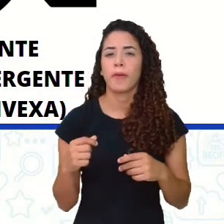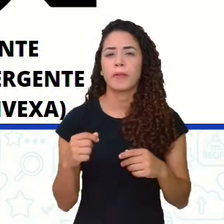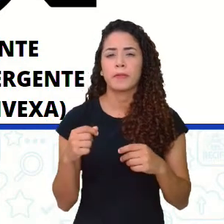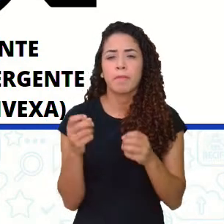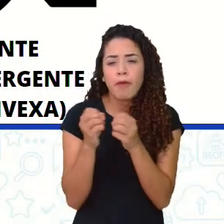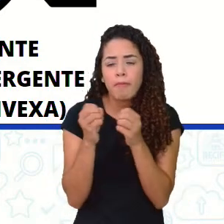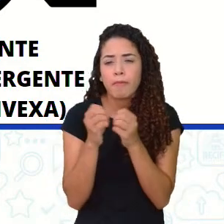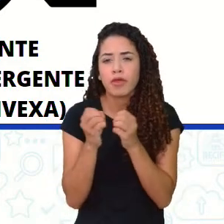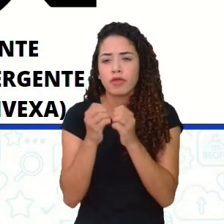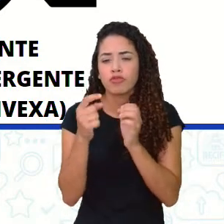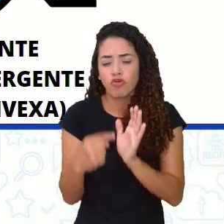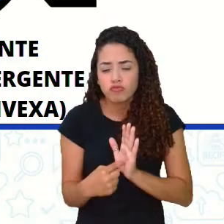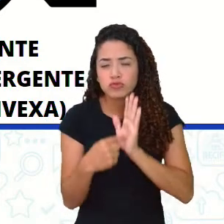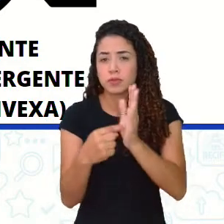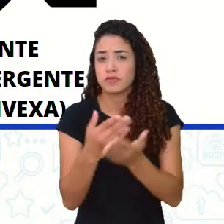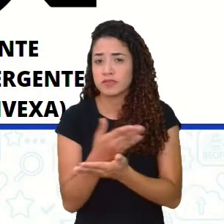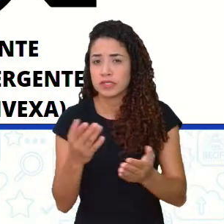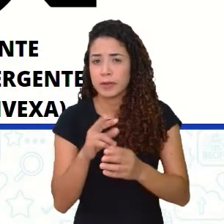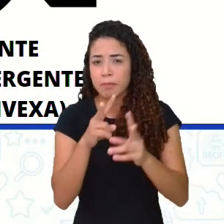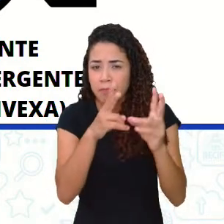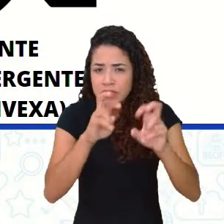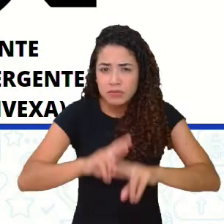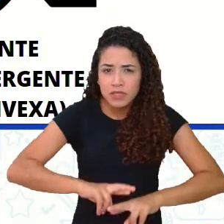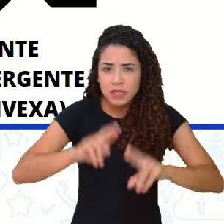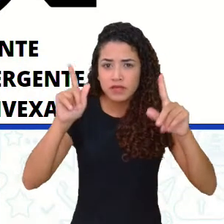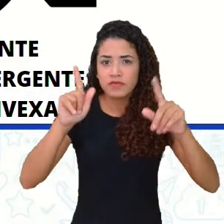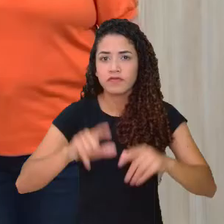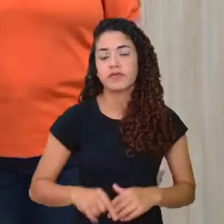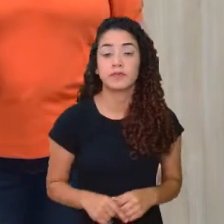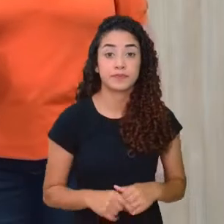verem aí a diferença. Vamos lá, Cleiton?